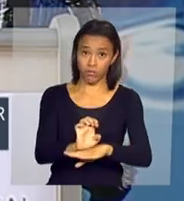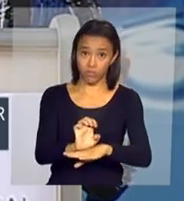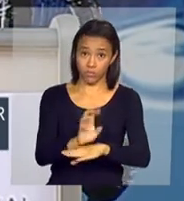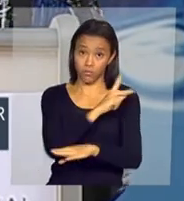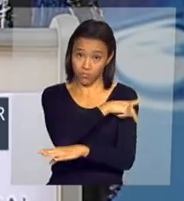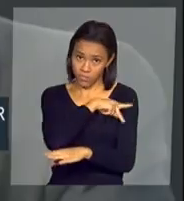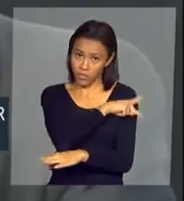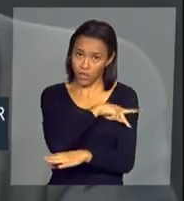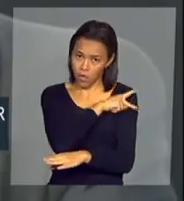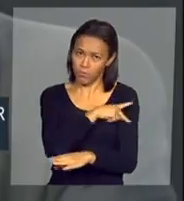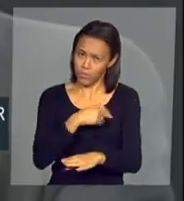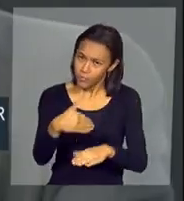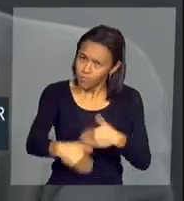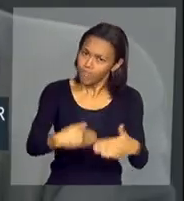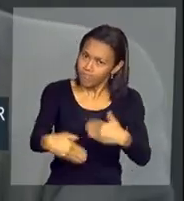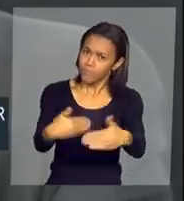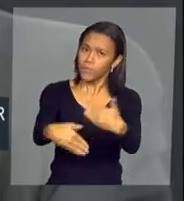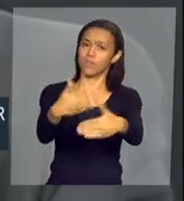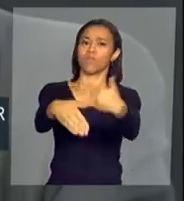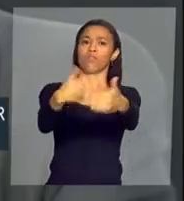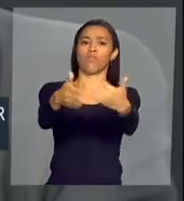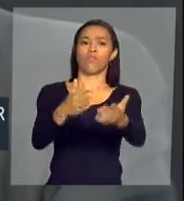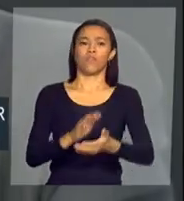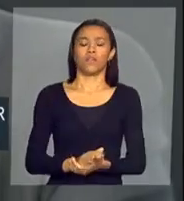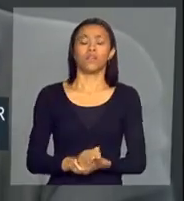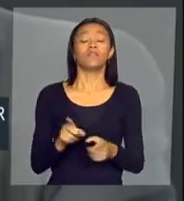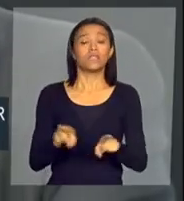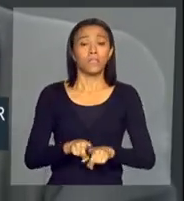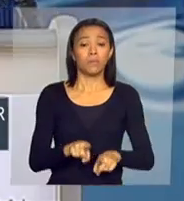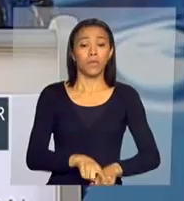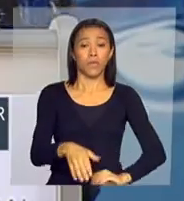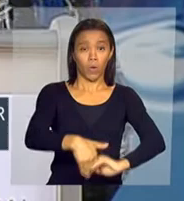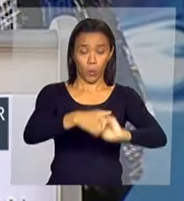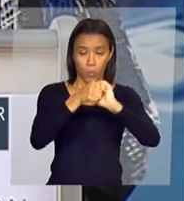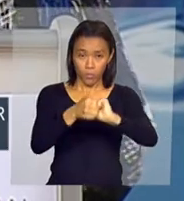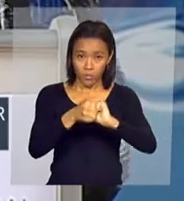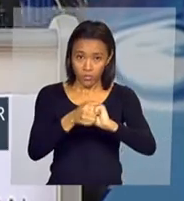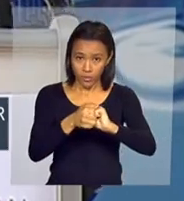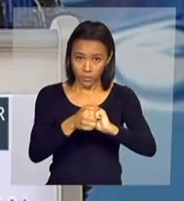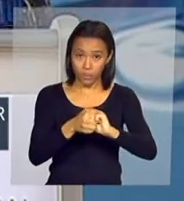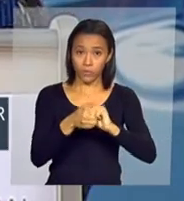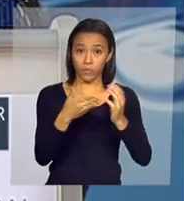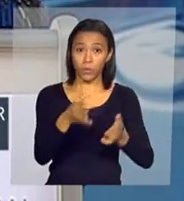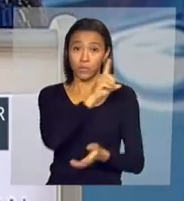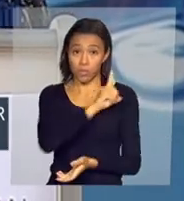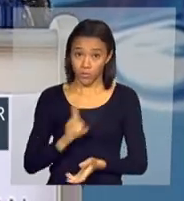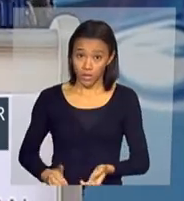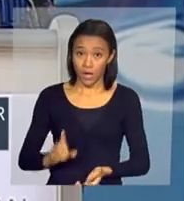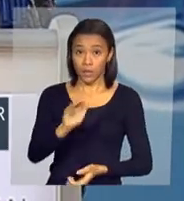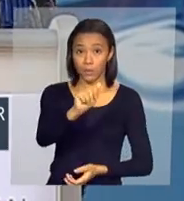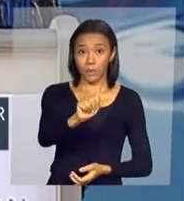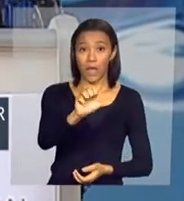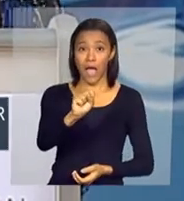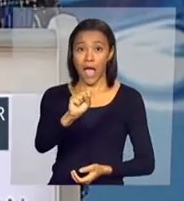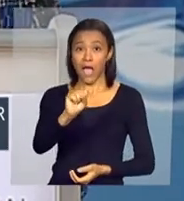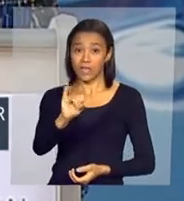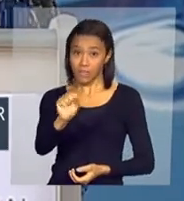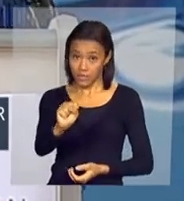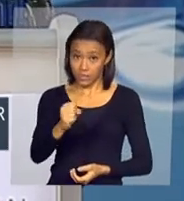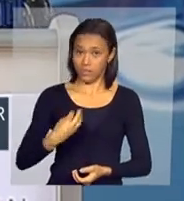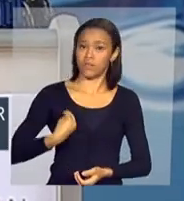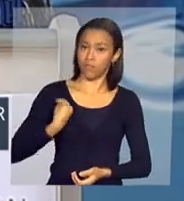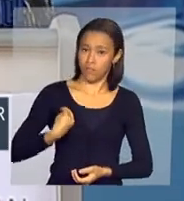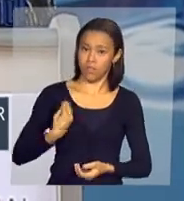o estado do Piauí se desenvolver. Cumprimento também o deputado Assis Carvalho, aqui